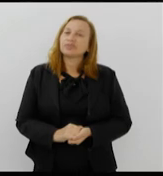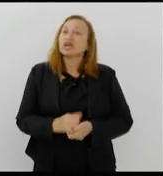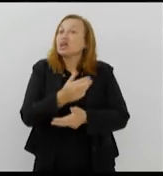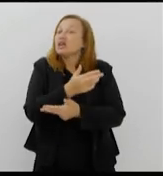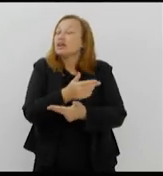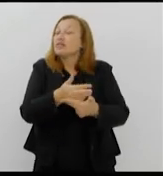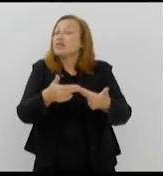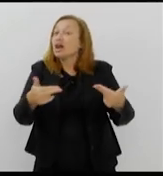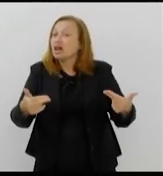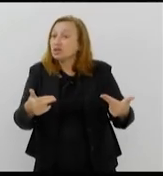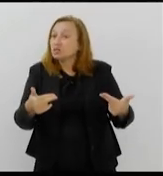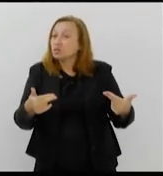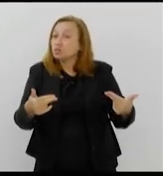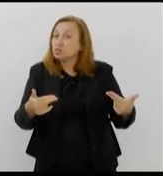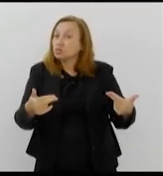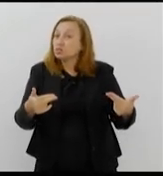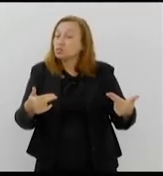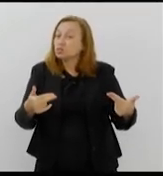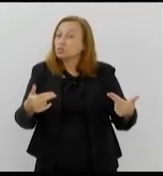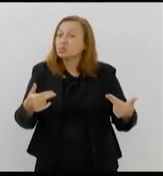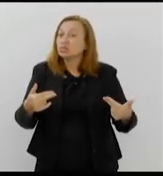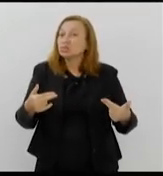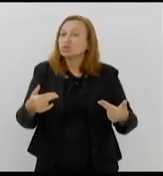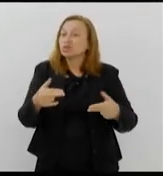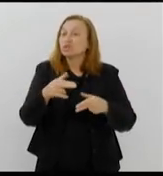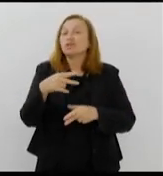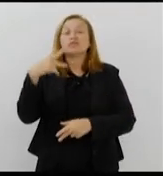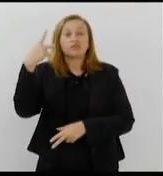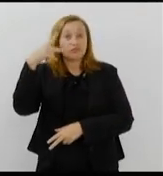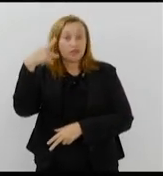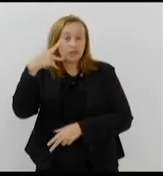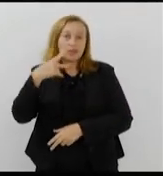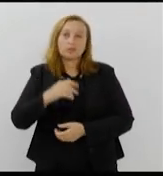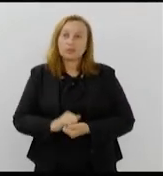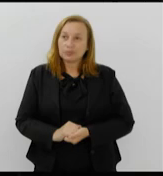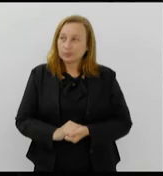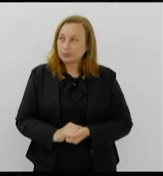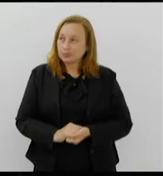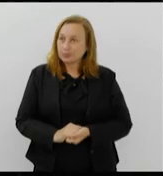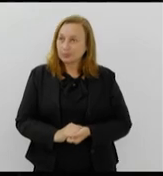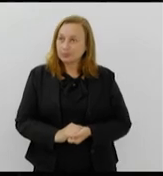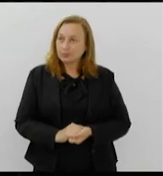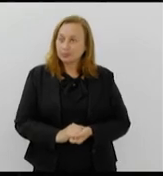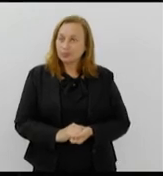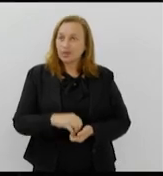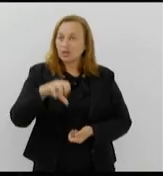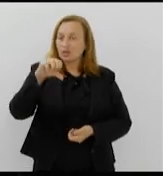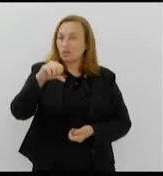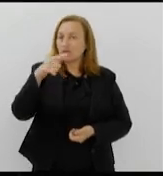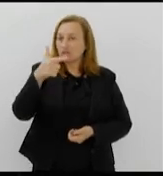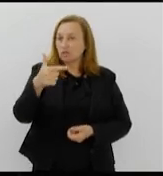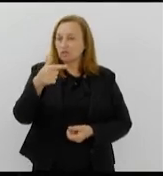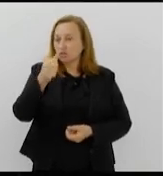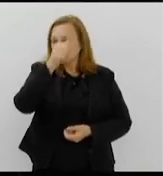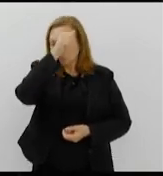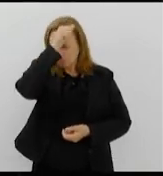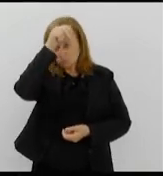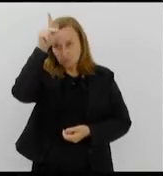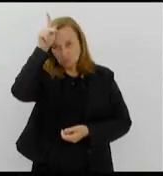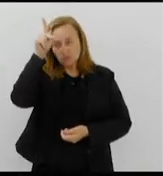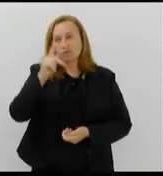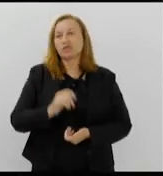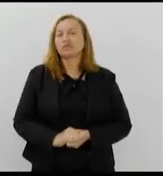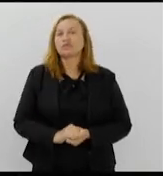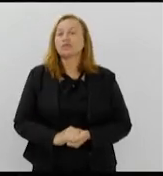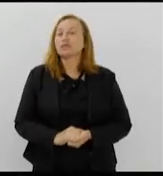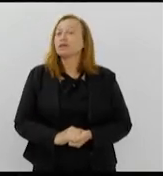centenas e centenas de vereadores nesses 92 municípios.